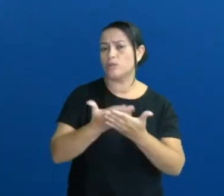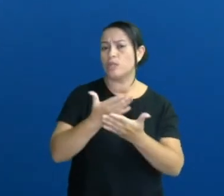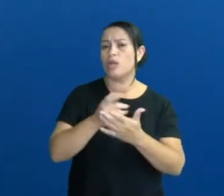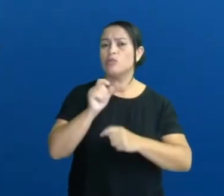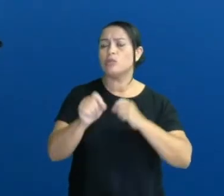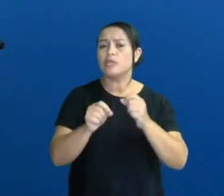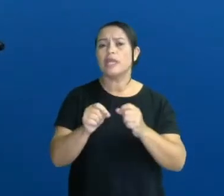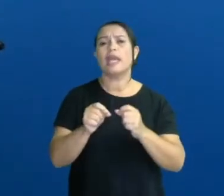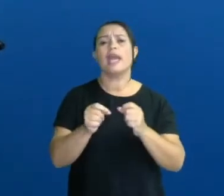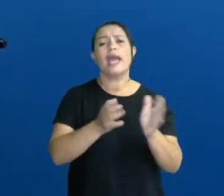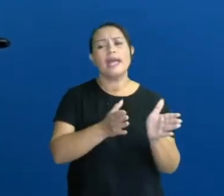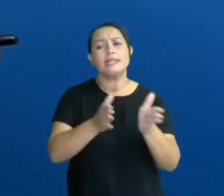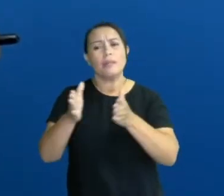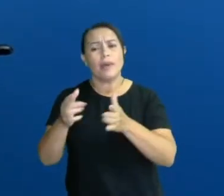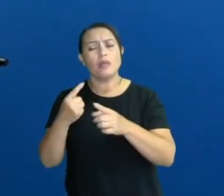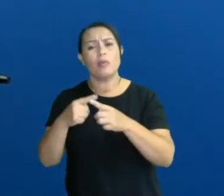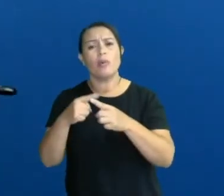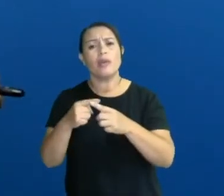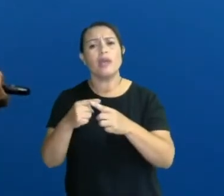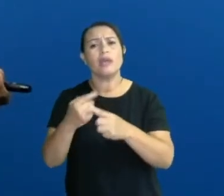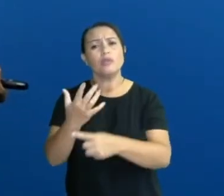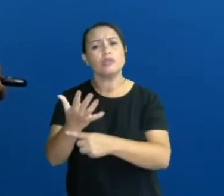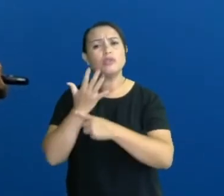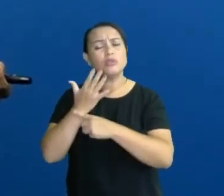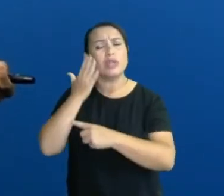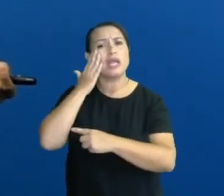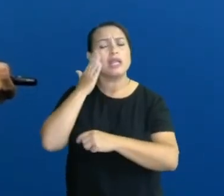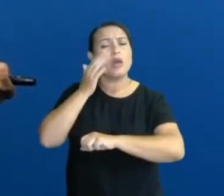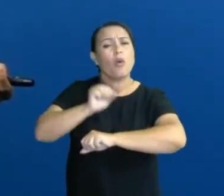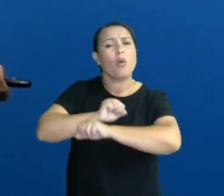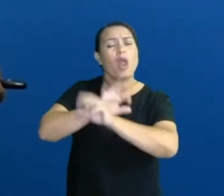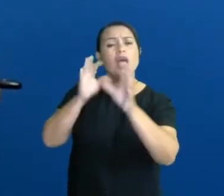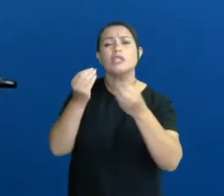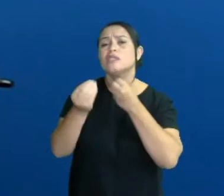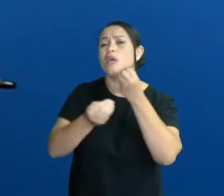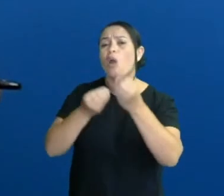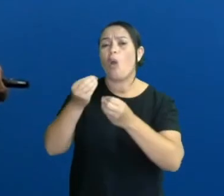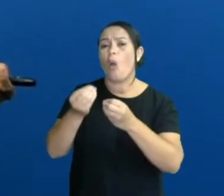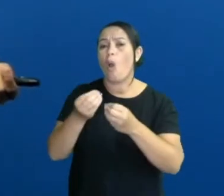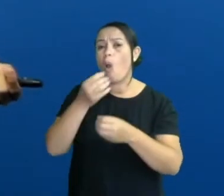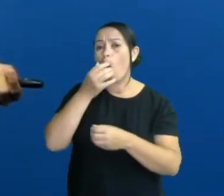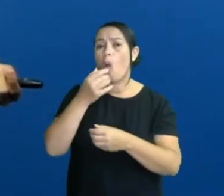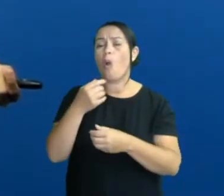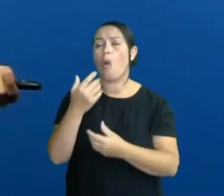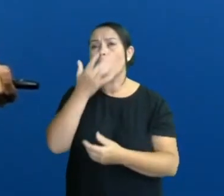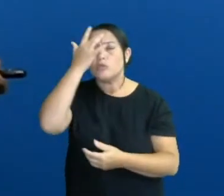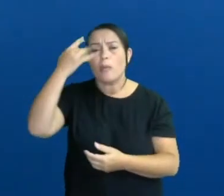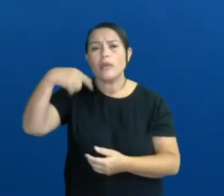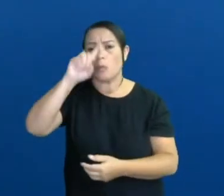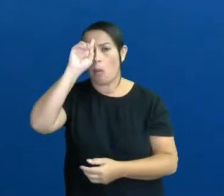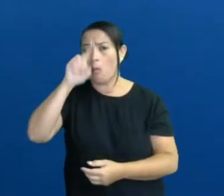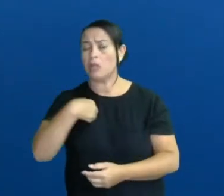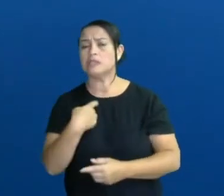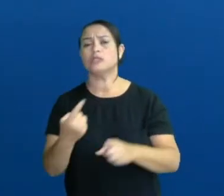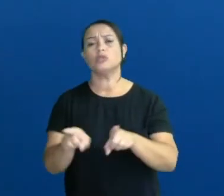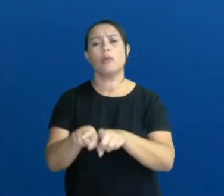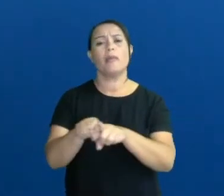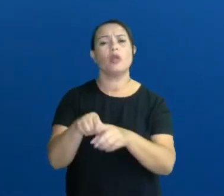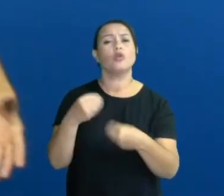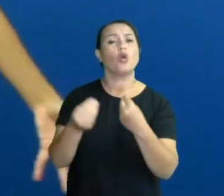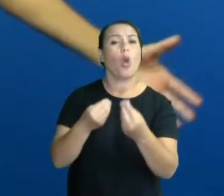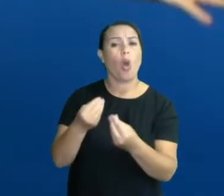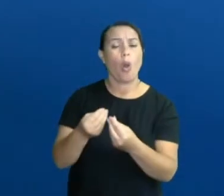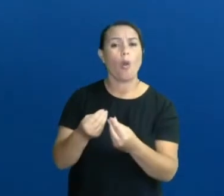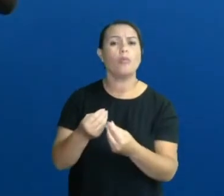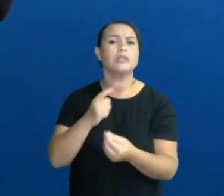ela nos ajuda a entender, por exemplo, como fomos dominados, qual o interesse de dominação